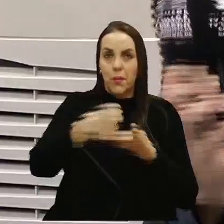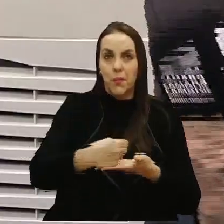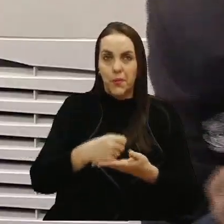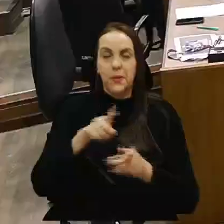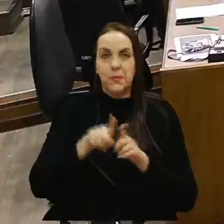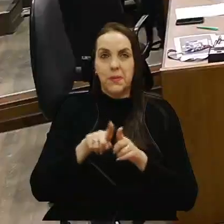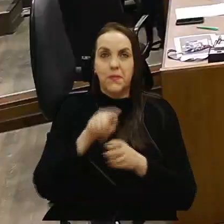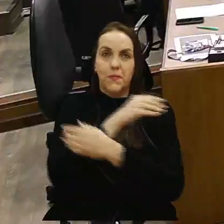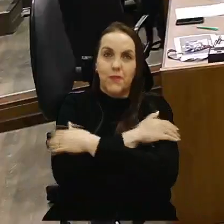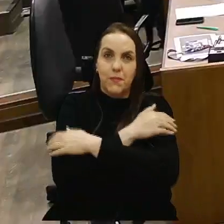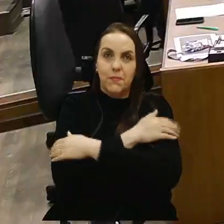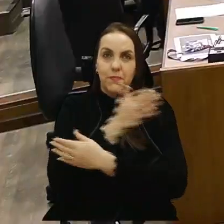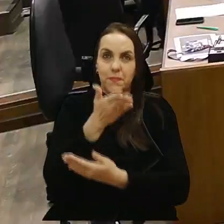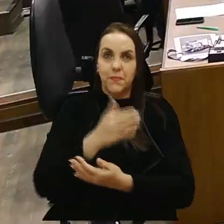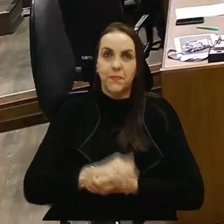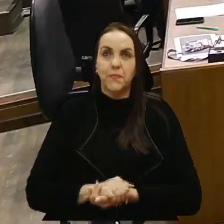abraço.